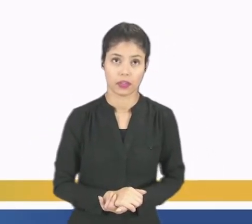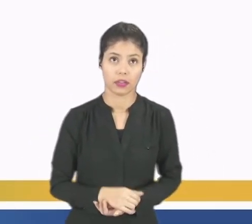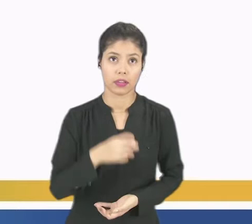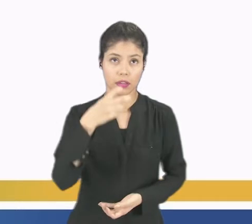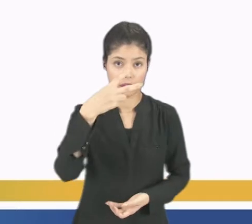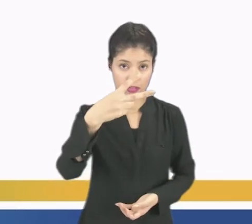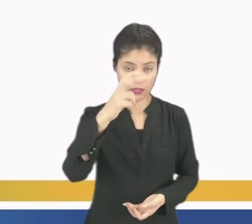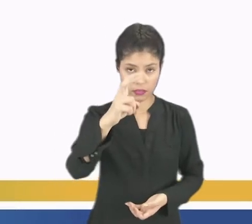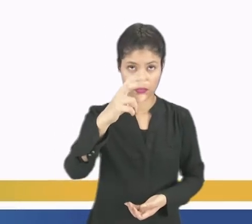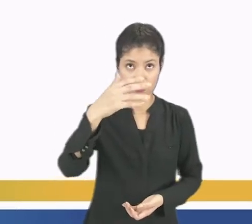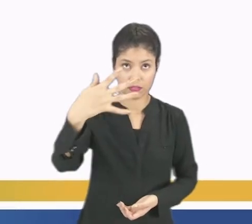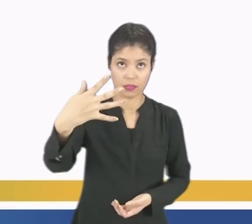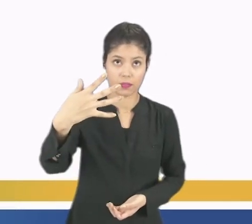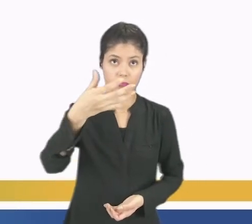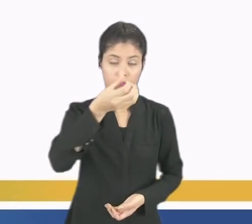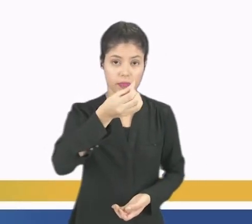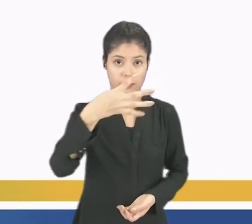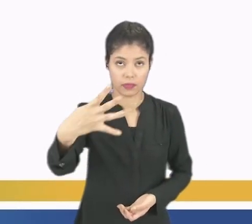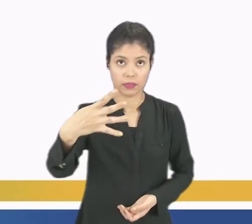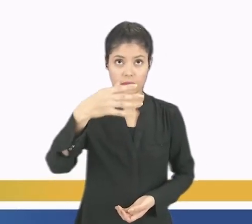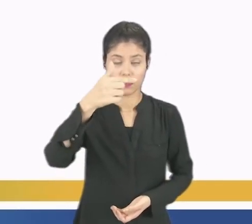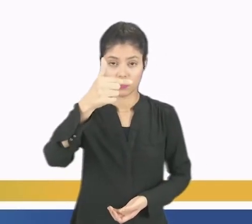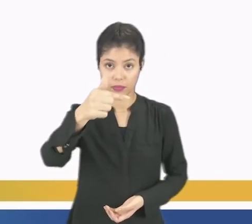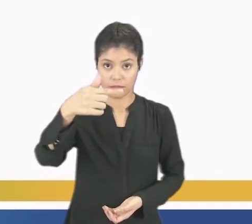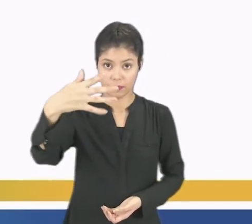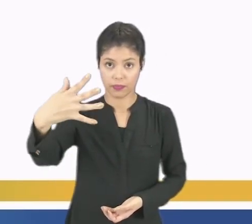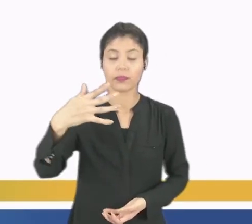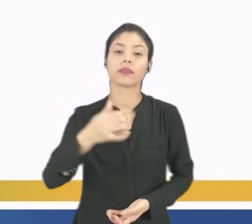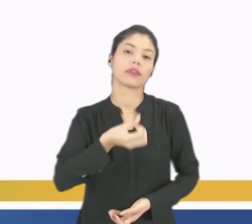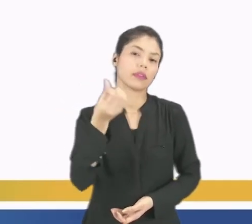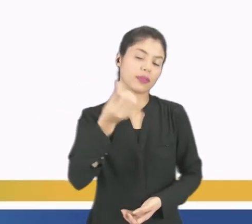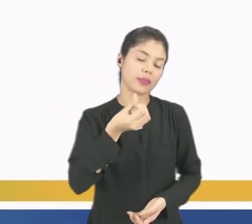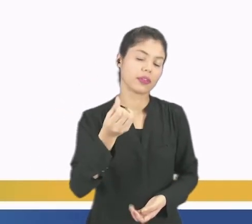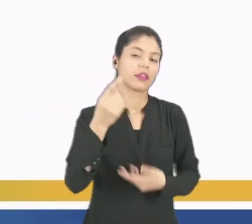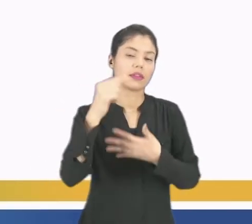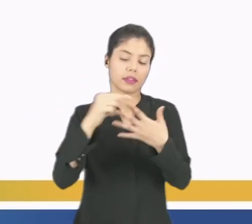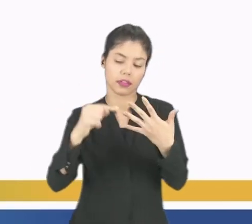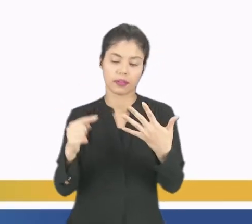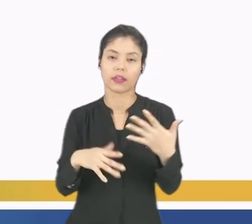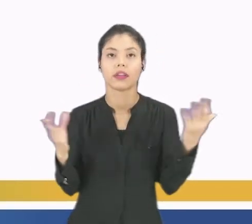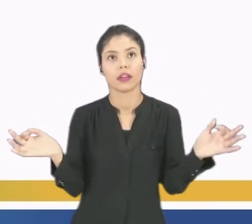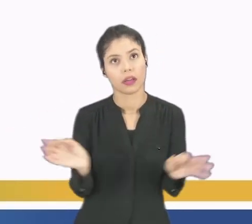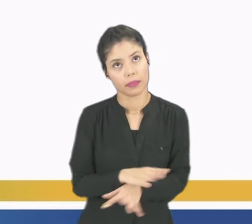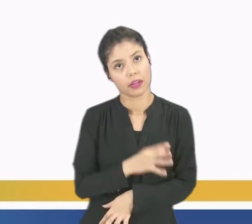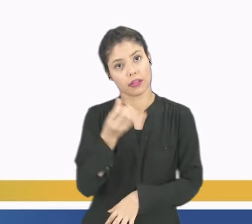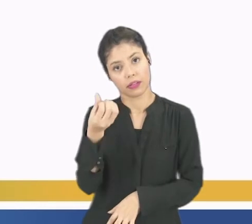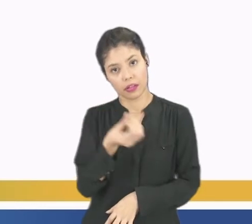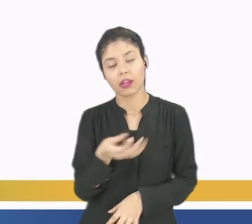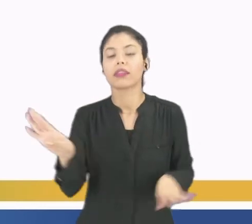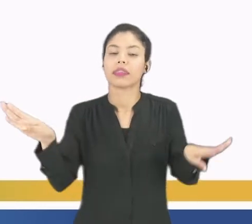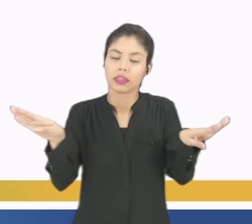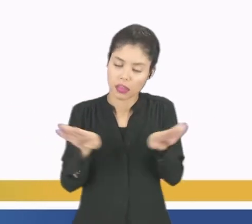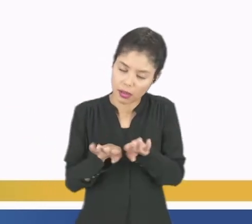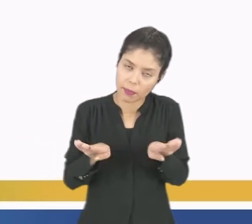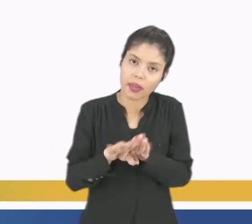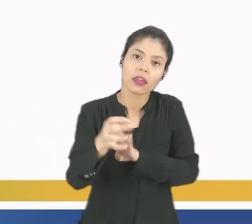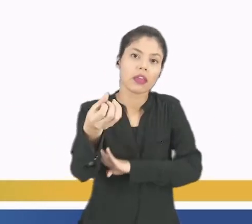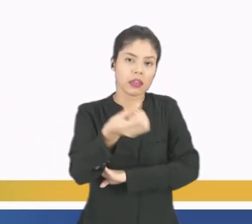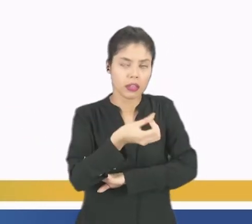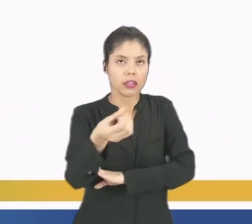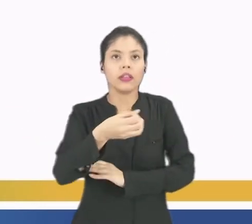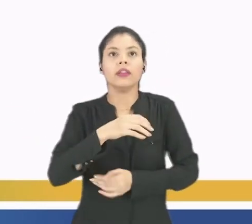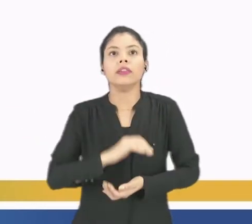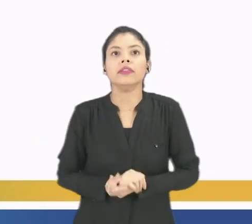O 54, o 64 e o 74. São 6 elementos. E terminados em 6, também são 6